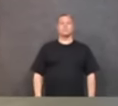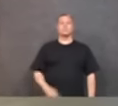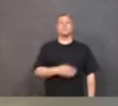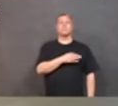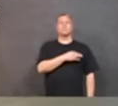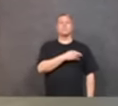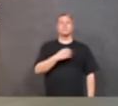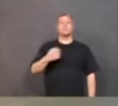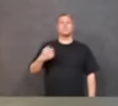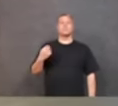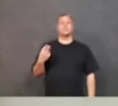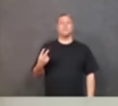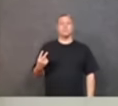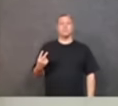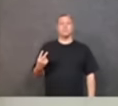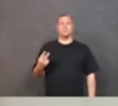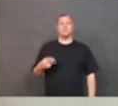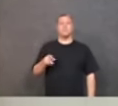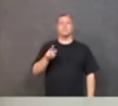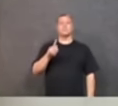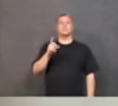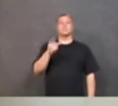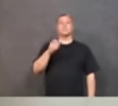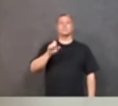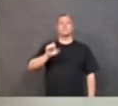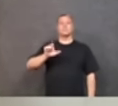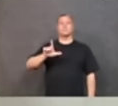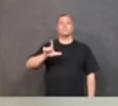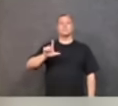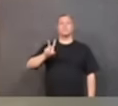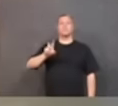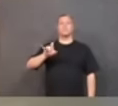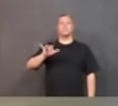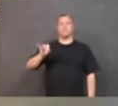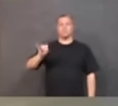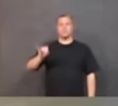Candidato 2 é o professor Elvestio Dames.